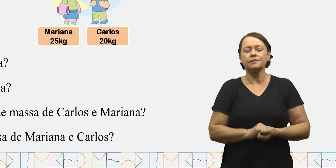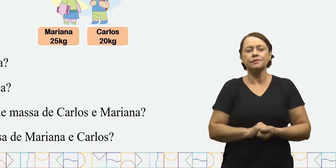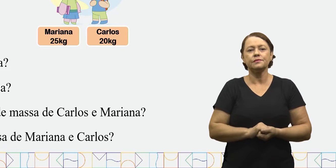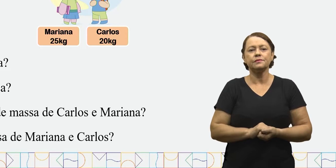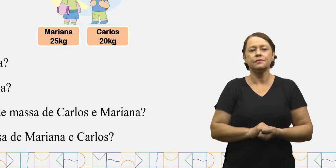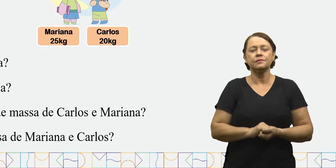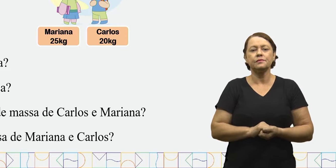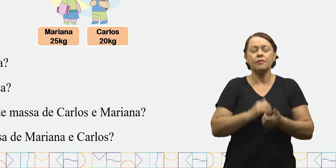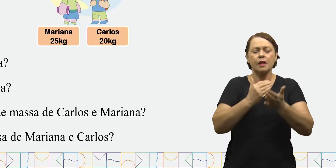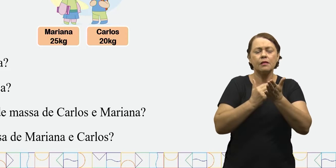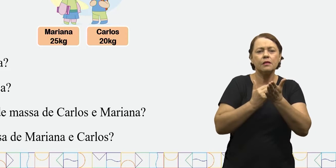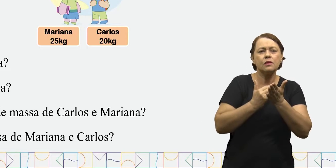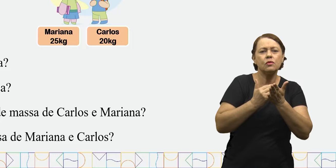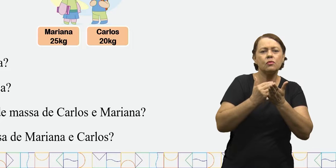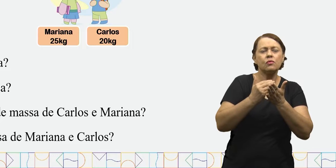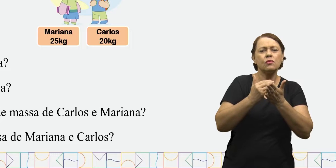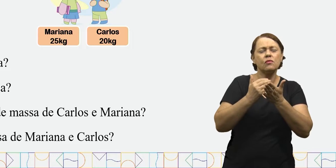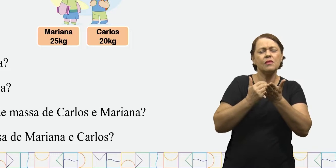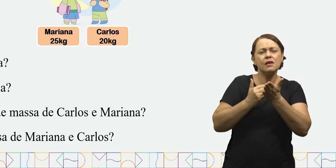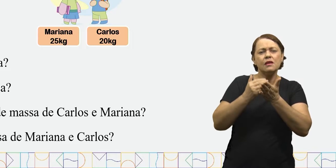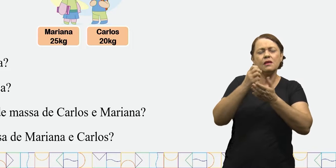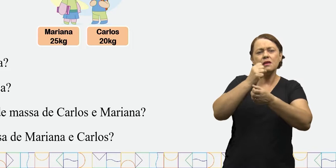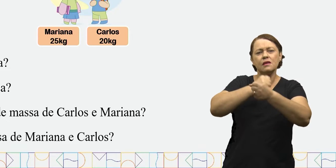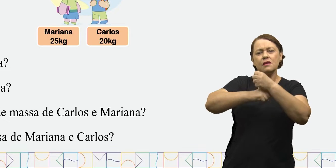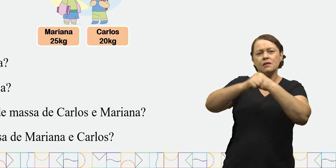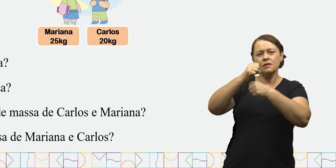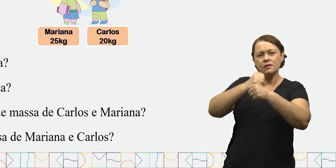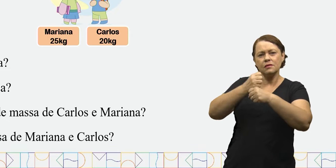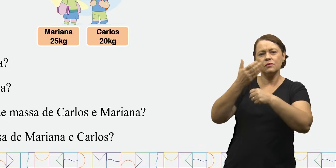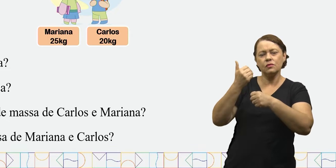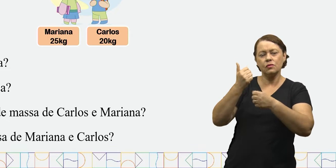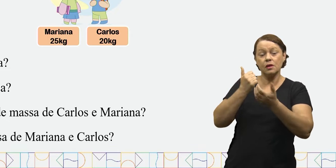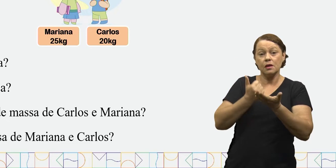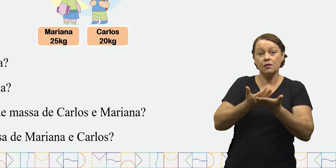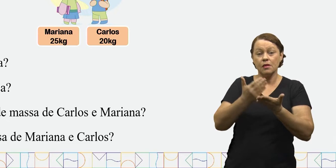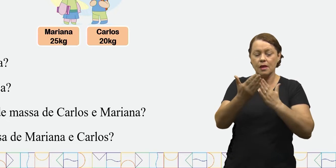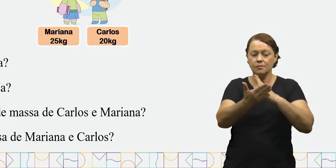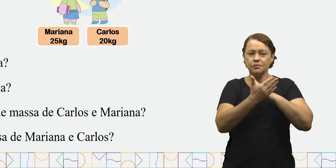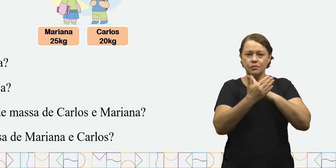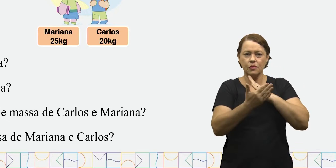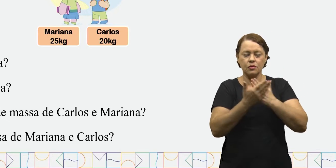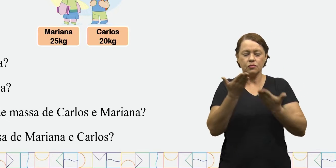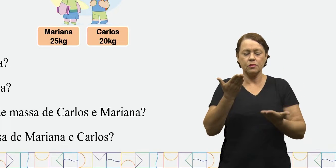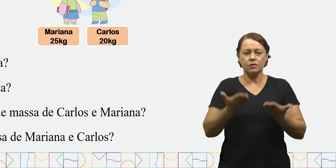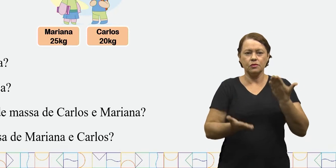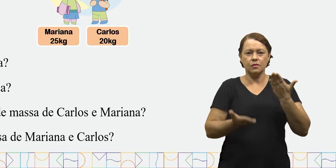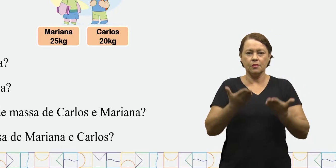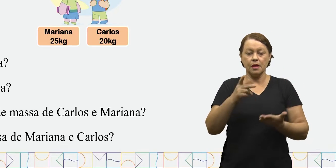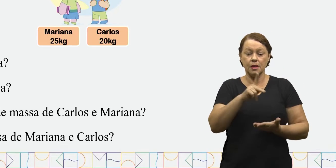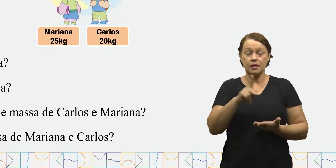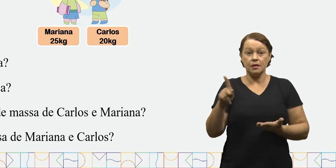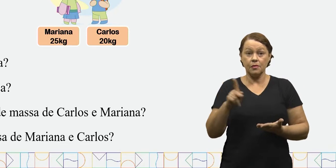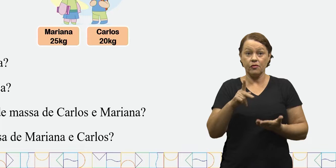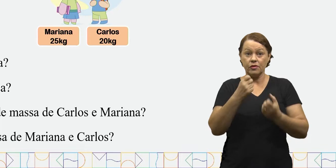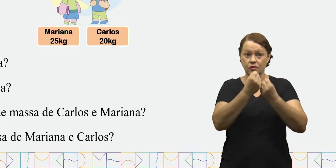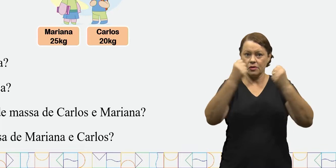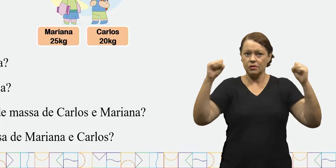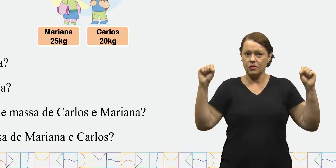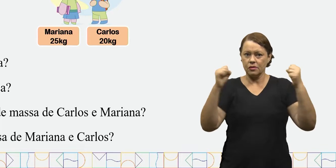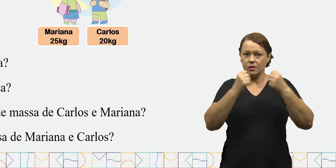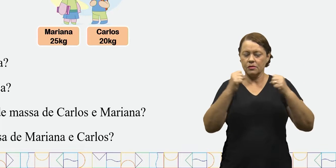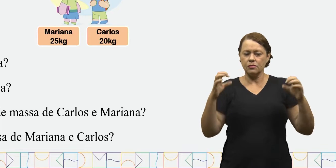2. No início do ano letivo, com a ajuda de uma balança, a professora de Educação